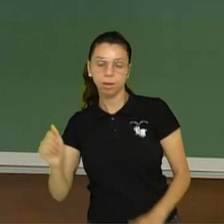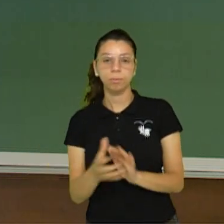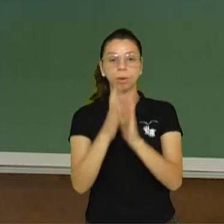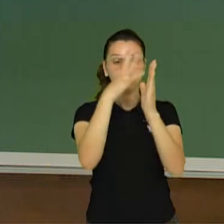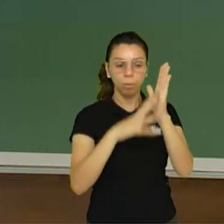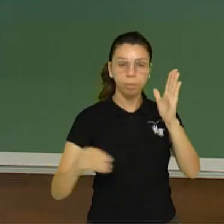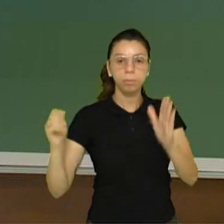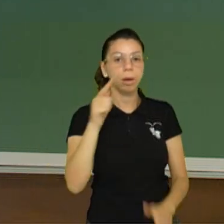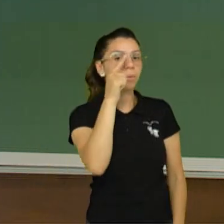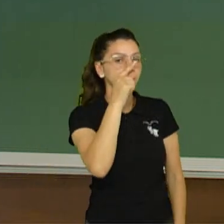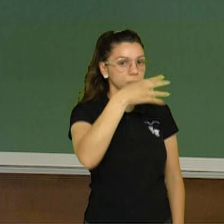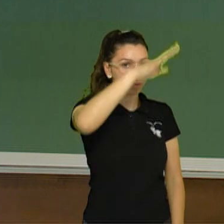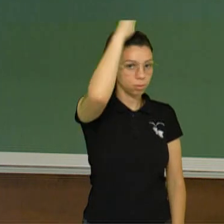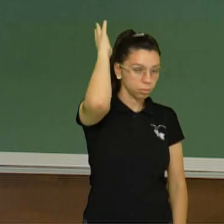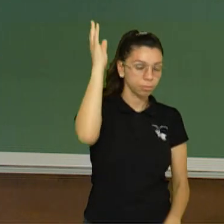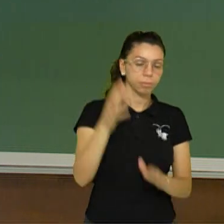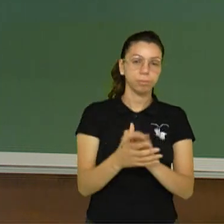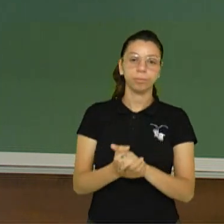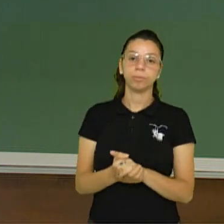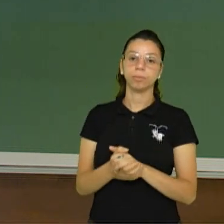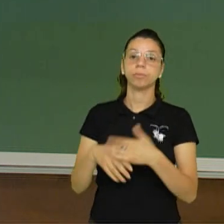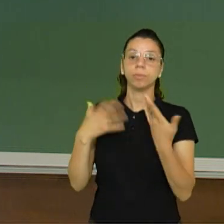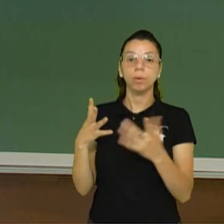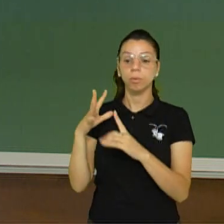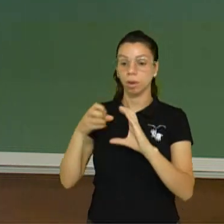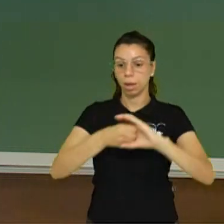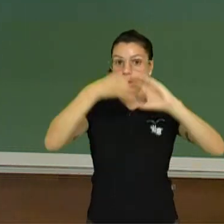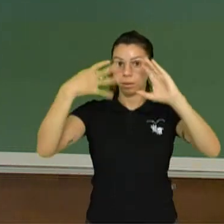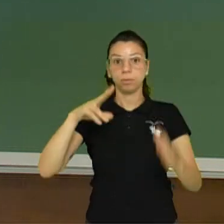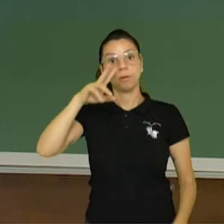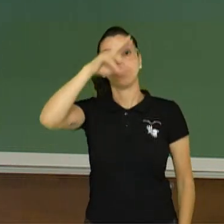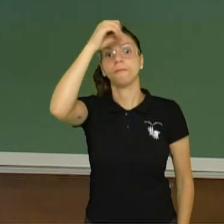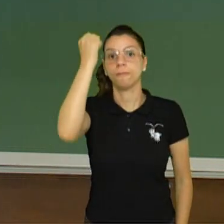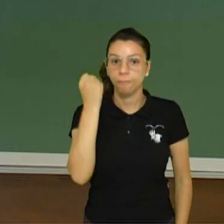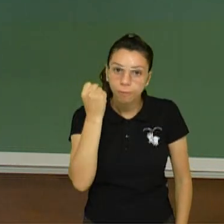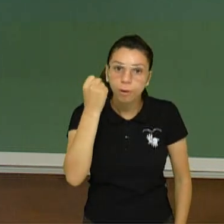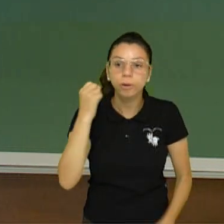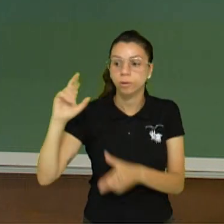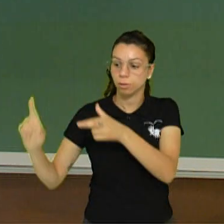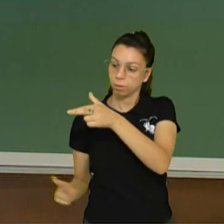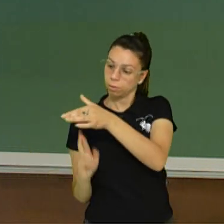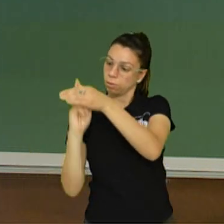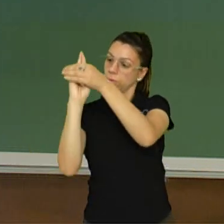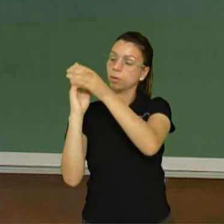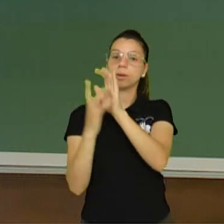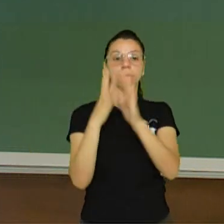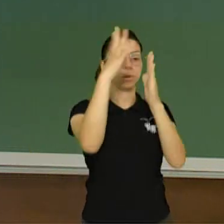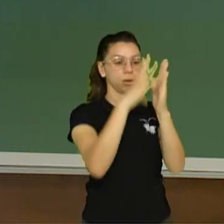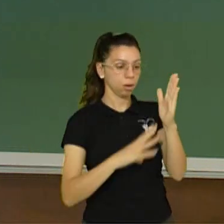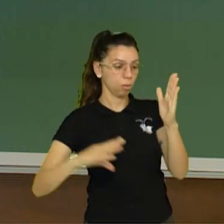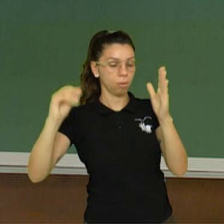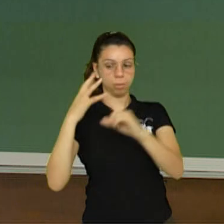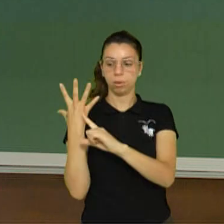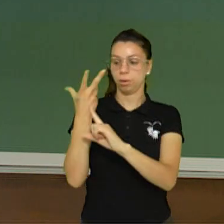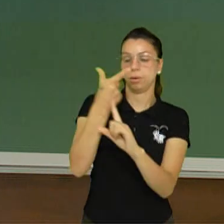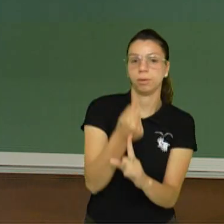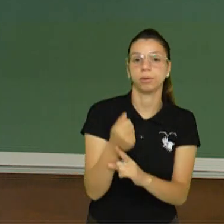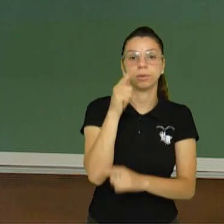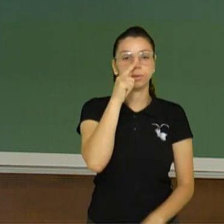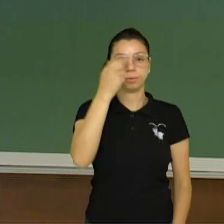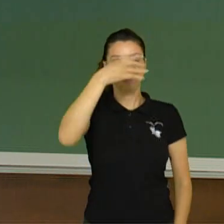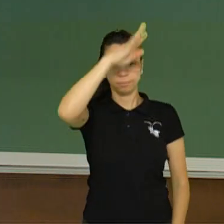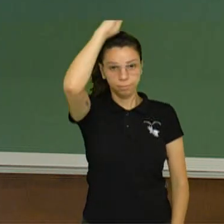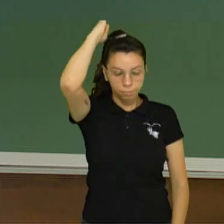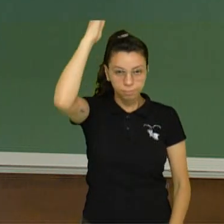arte classicista ela vai ter essa característica forte do Renascimento, que é imitar a arte greco-romana,